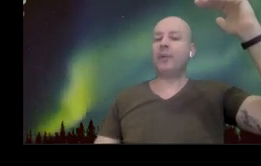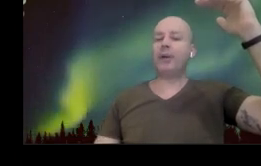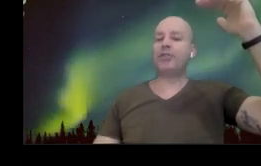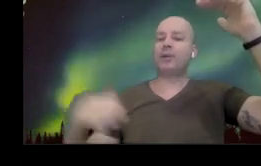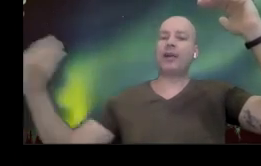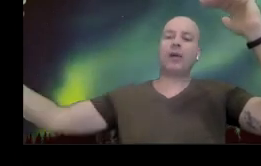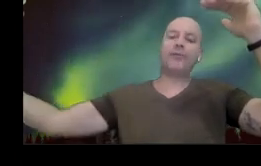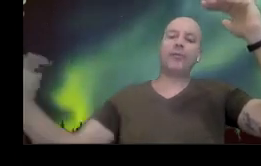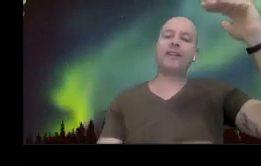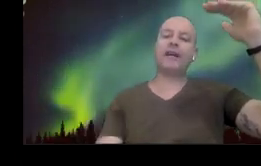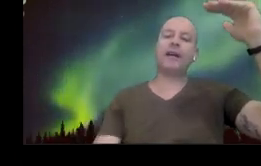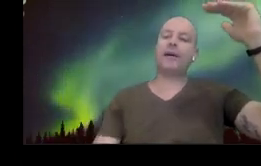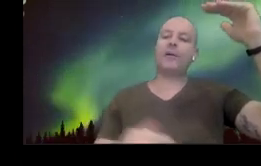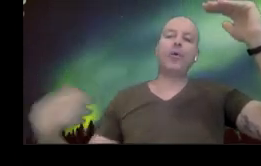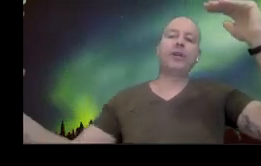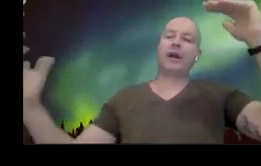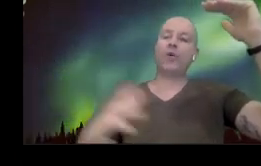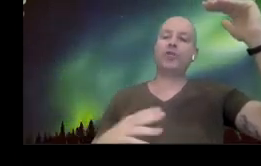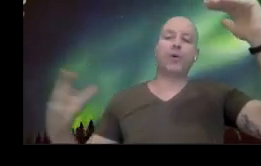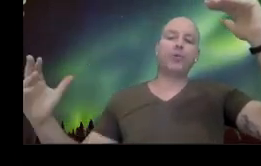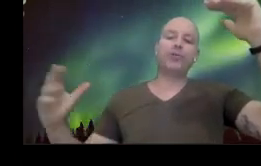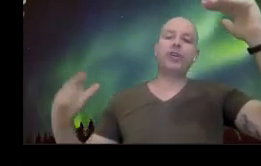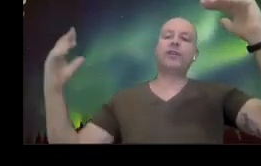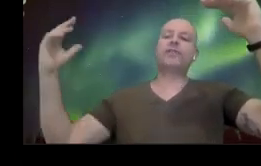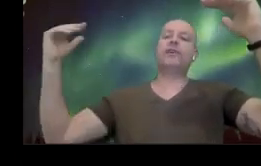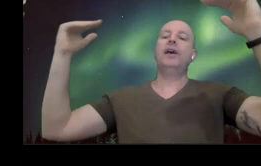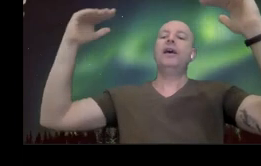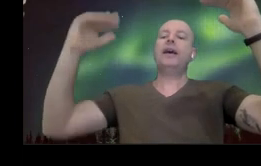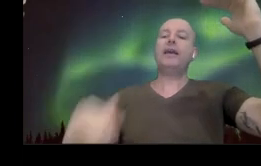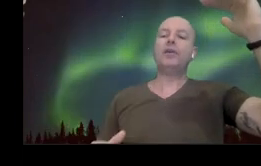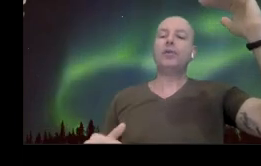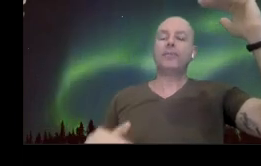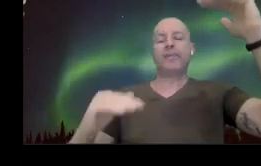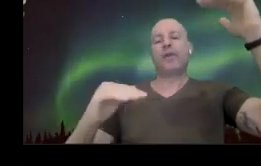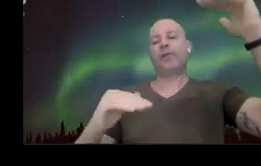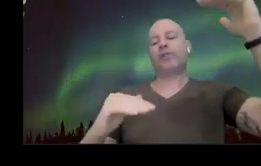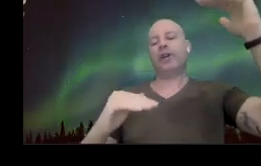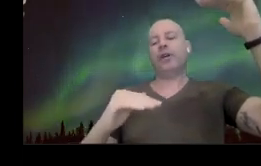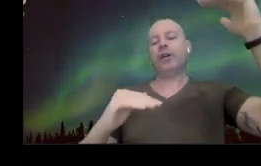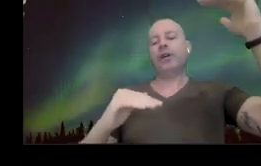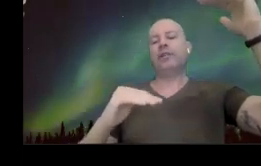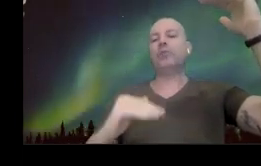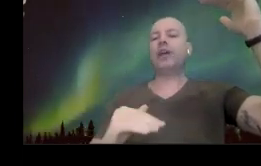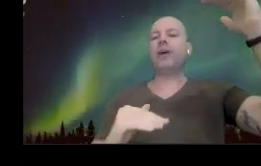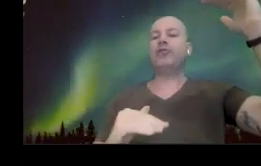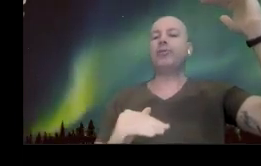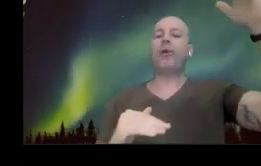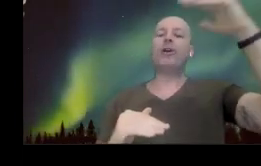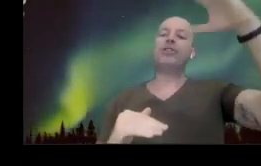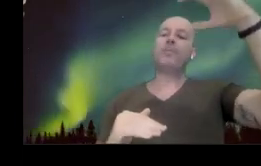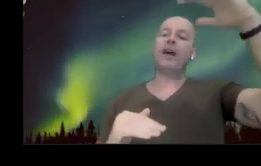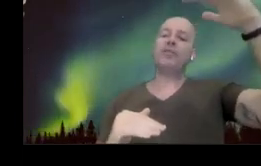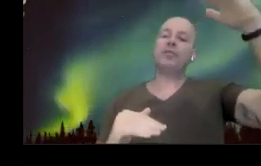cair abruptamente, porque aquilo ali foi uma entrada única ou de poucos dias. Caiu, você não tem